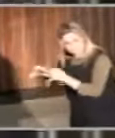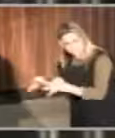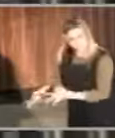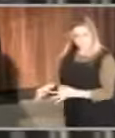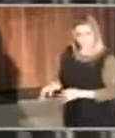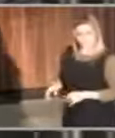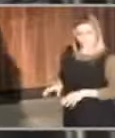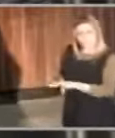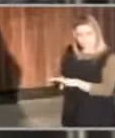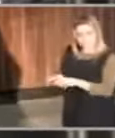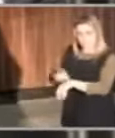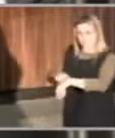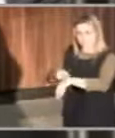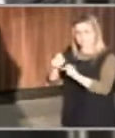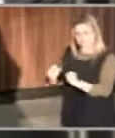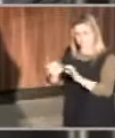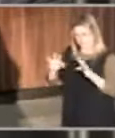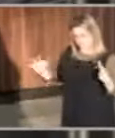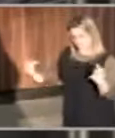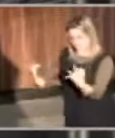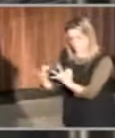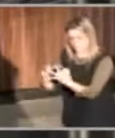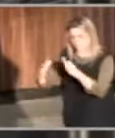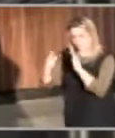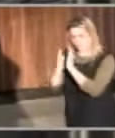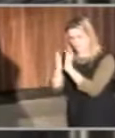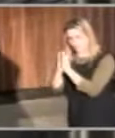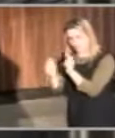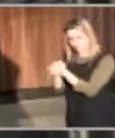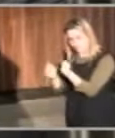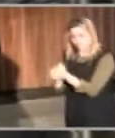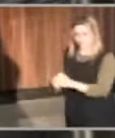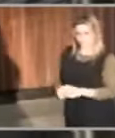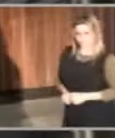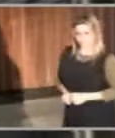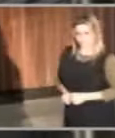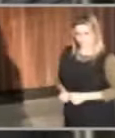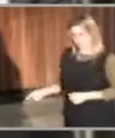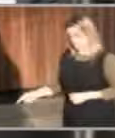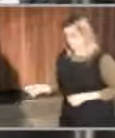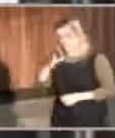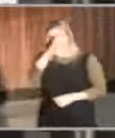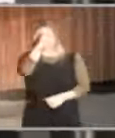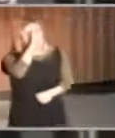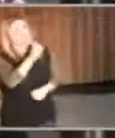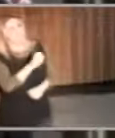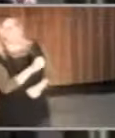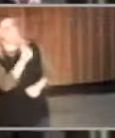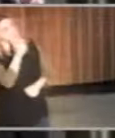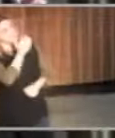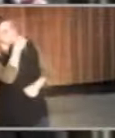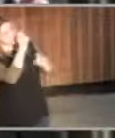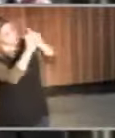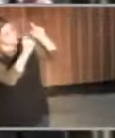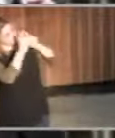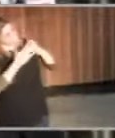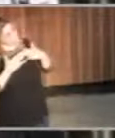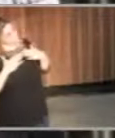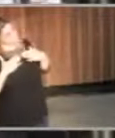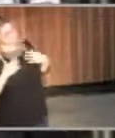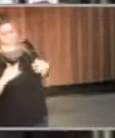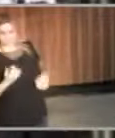participam dos milagres quando eles participam das respostas quando eles aprendem a resolver problemas pela